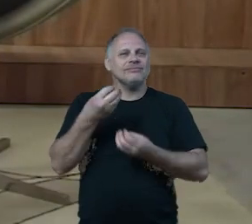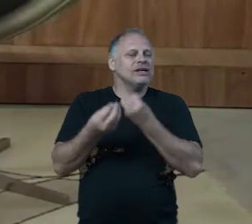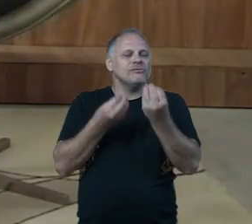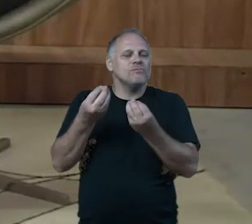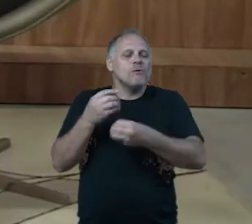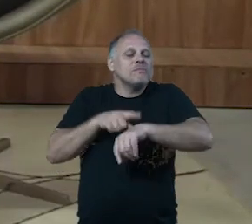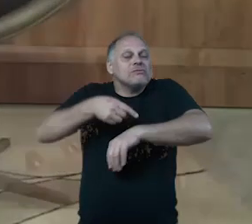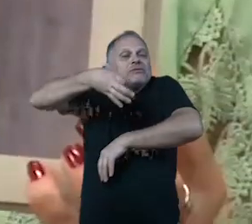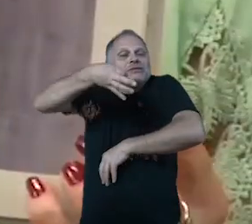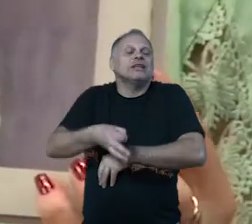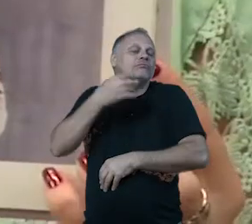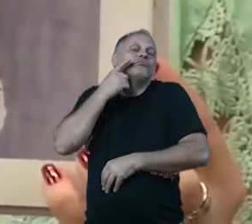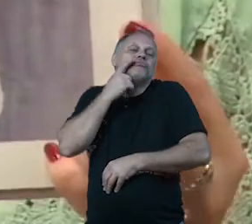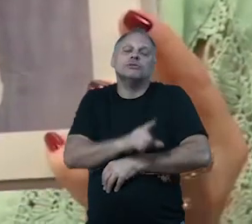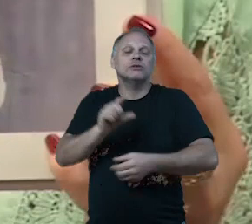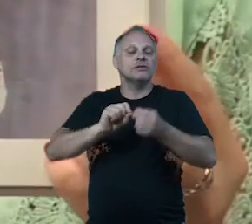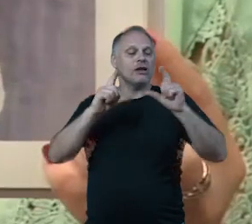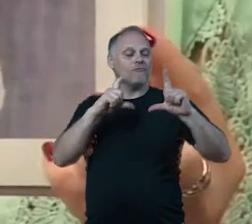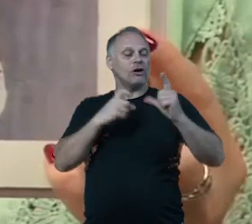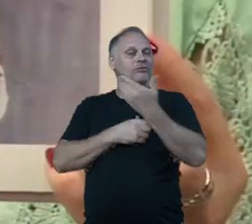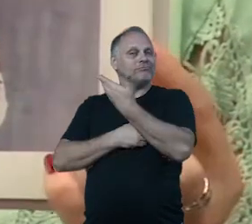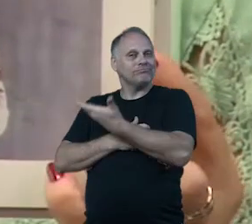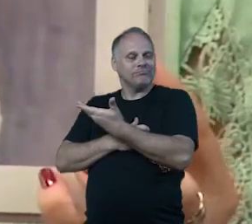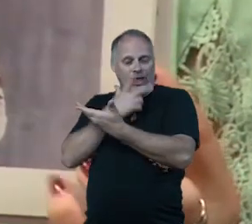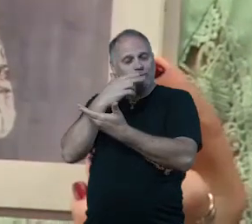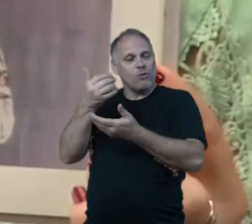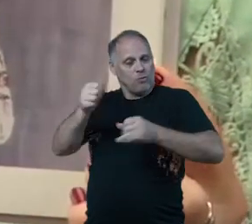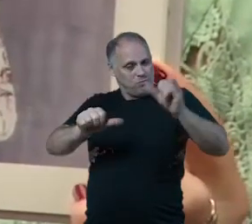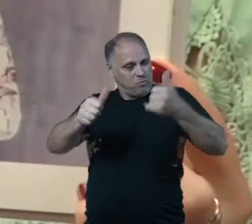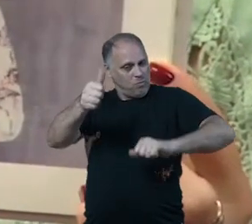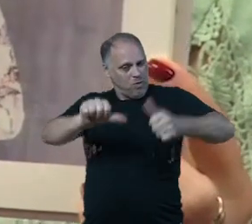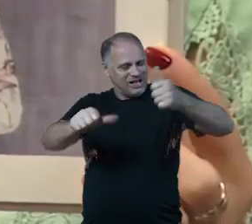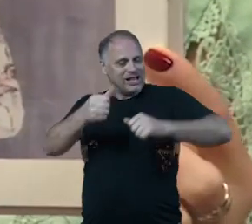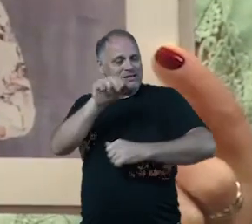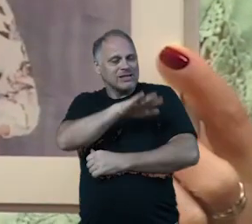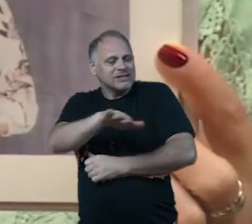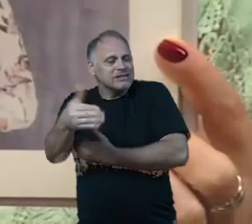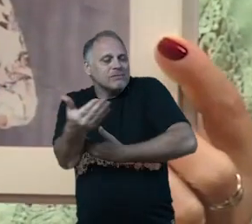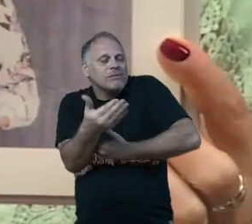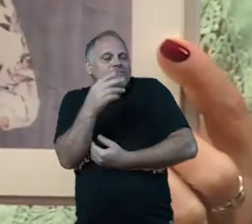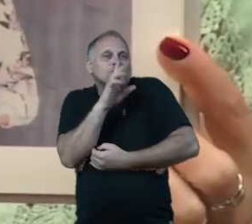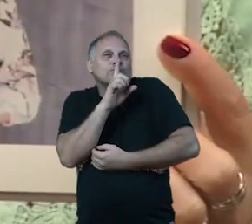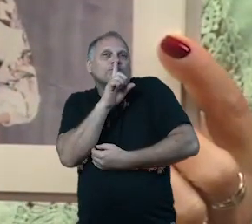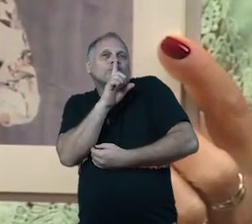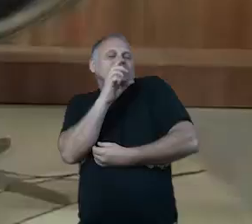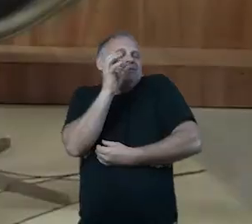Qual é que é a época certa para conseguir captar fotografias com maior qualidade, para que as crianças fiquem?